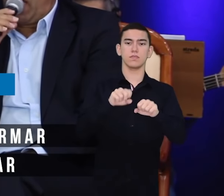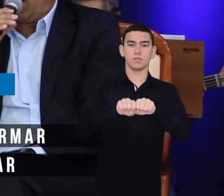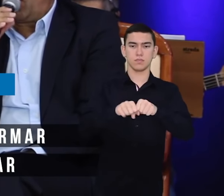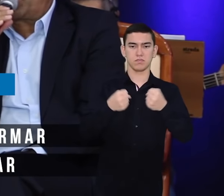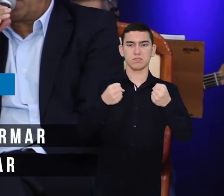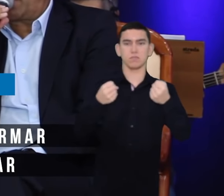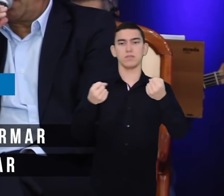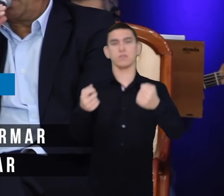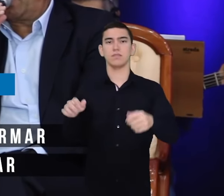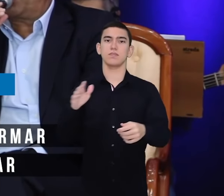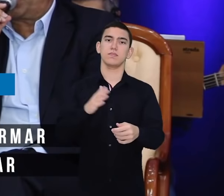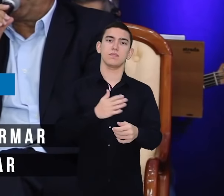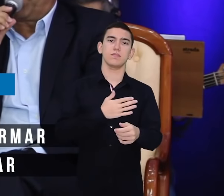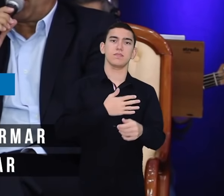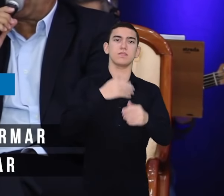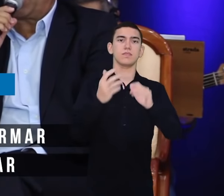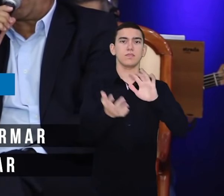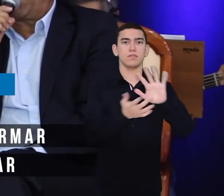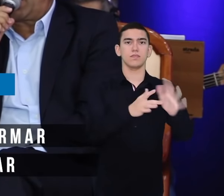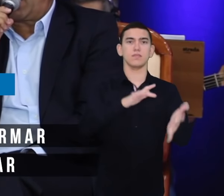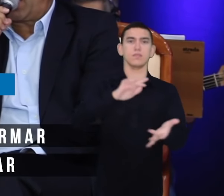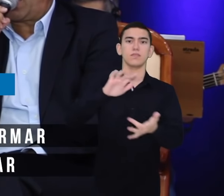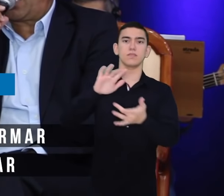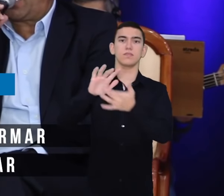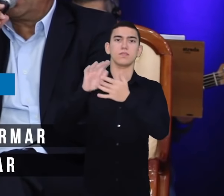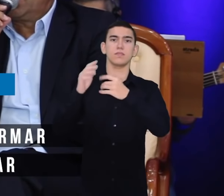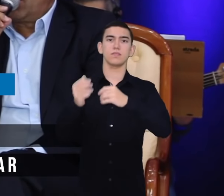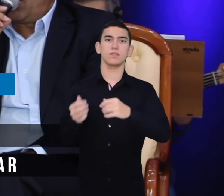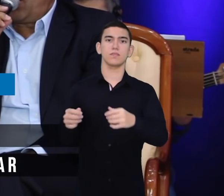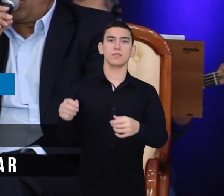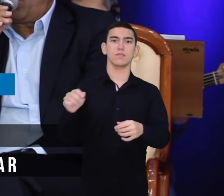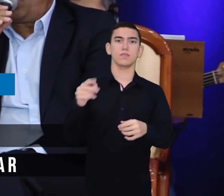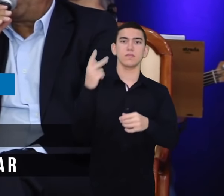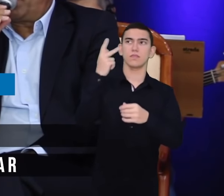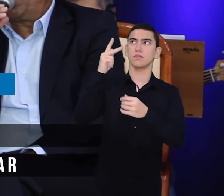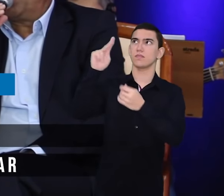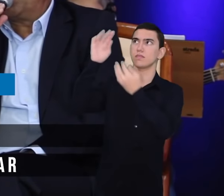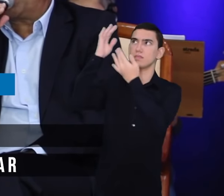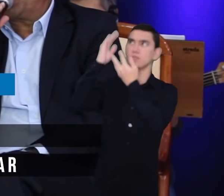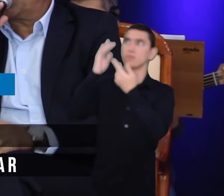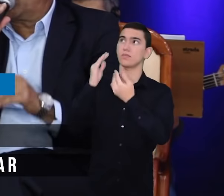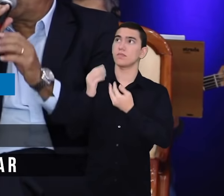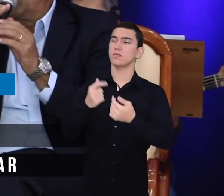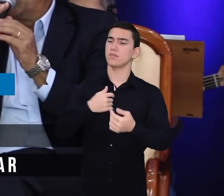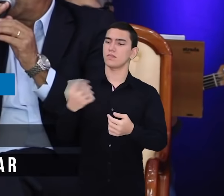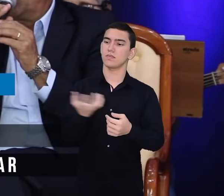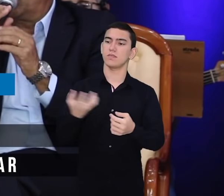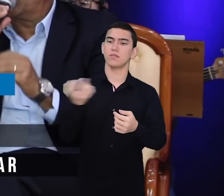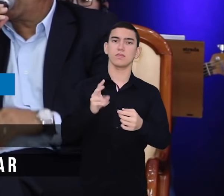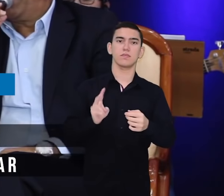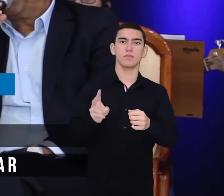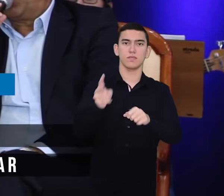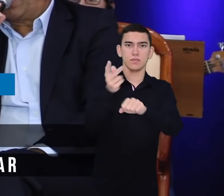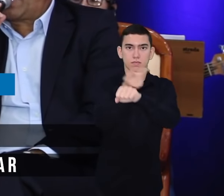firmar, a rocha que não se pode abalar. Ó meu